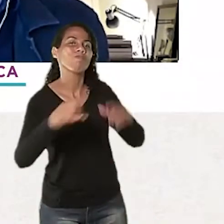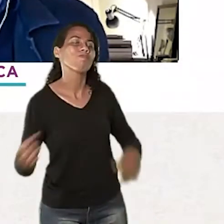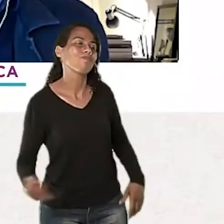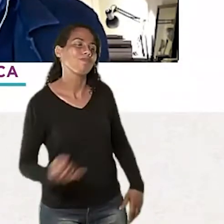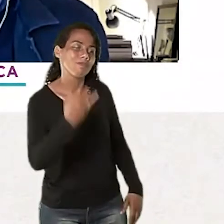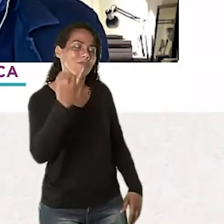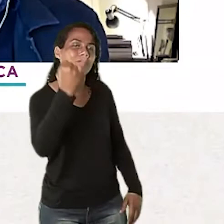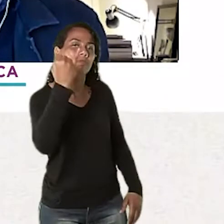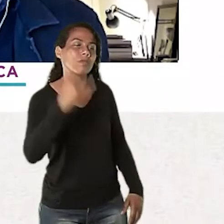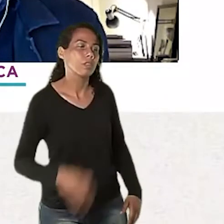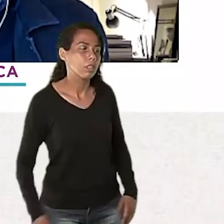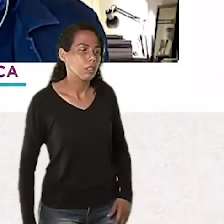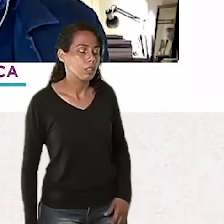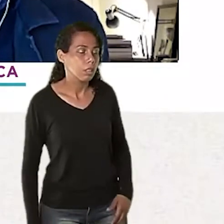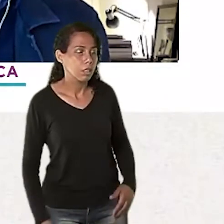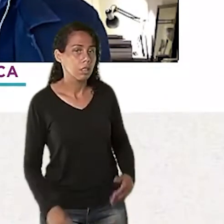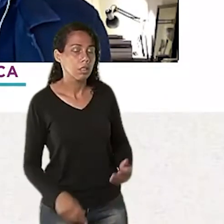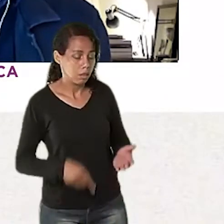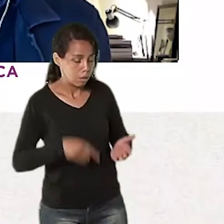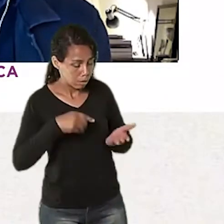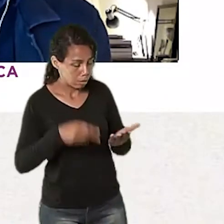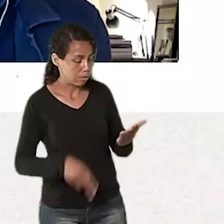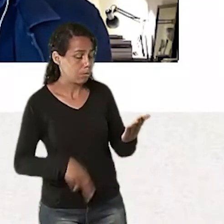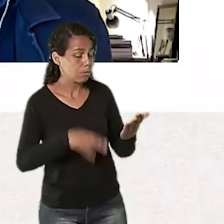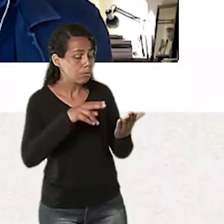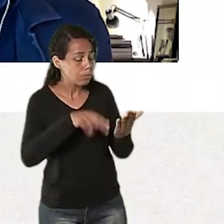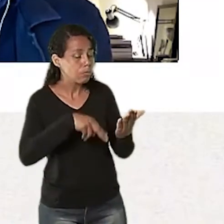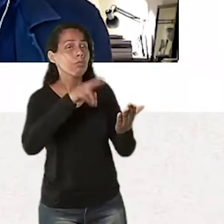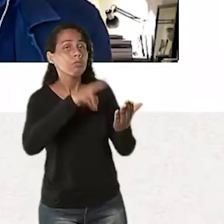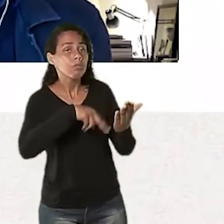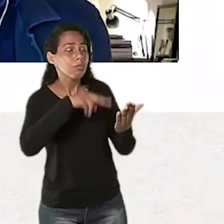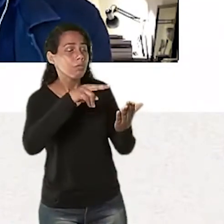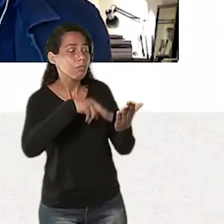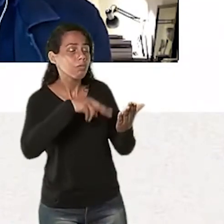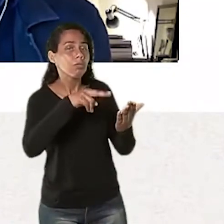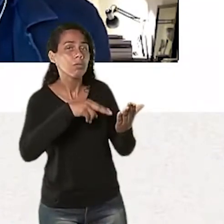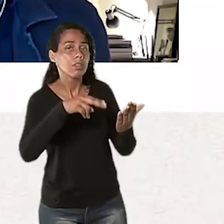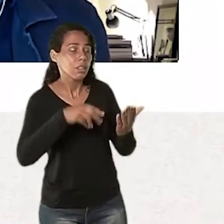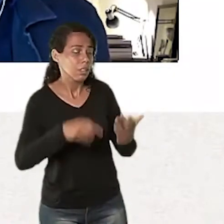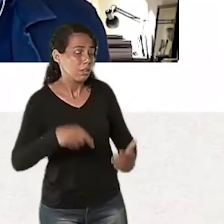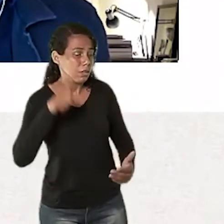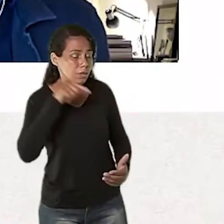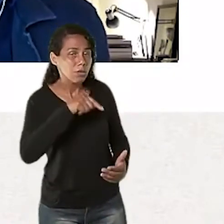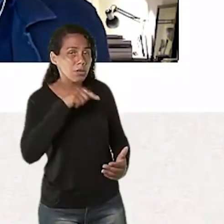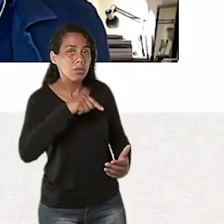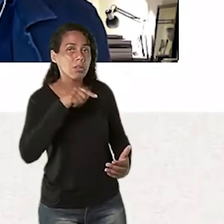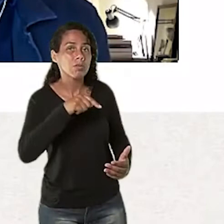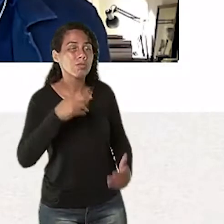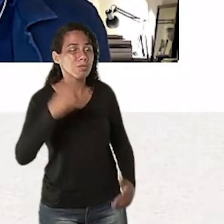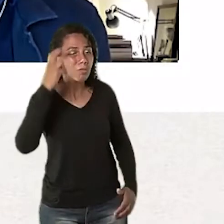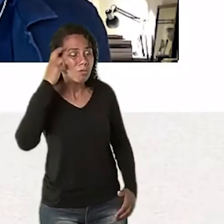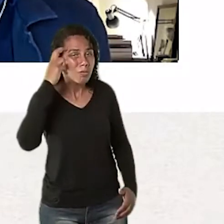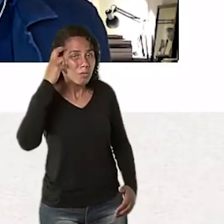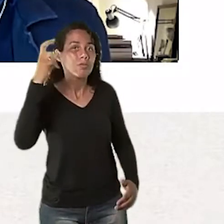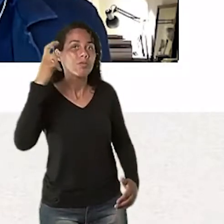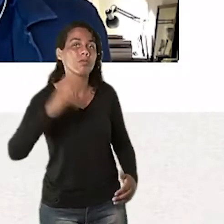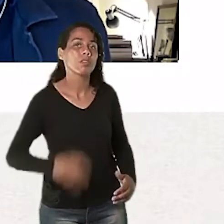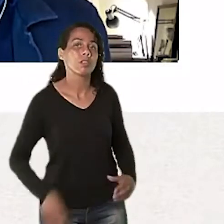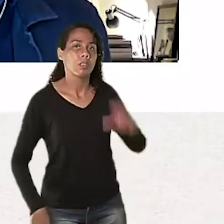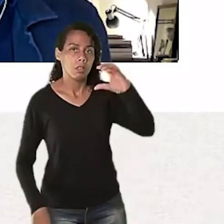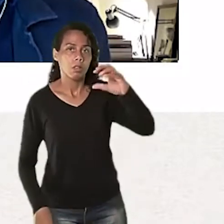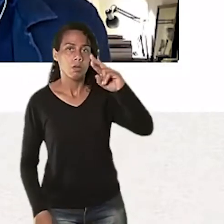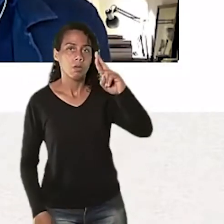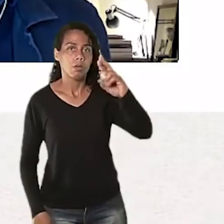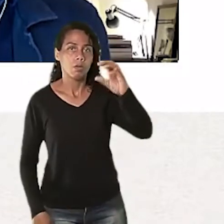você consegue desdobrar cada viagem à luz da crônica da observação. É isso que eu queria